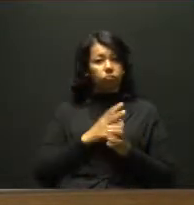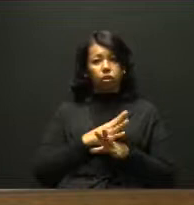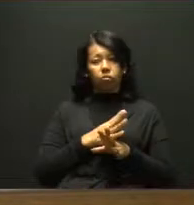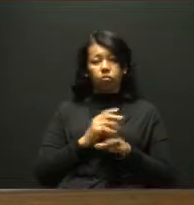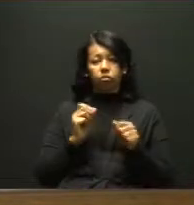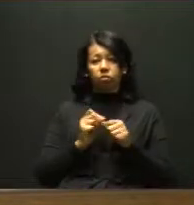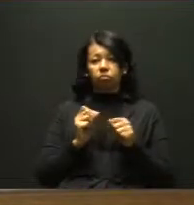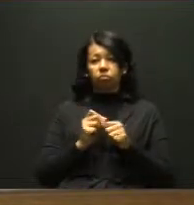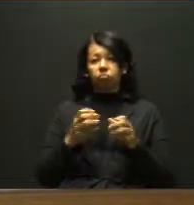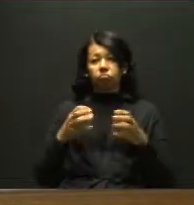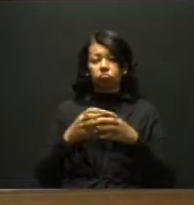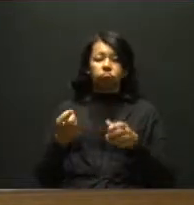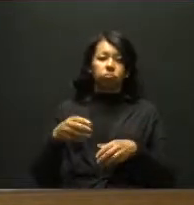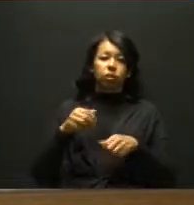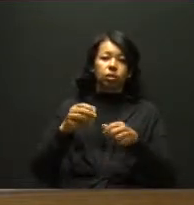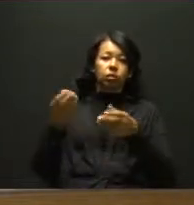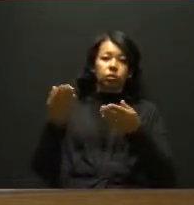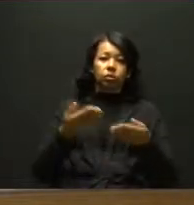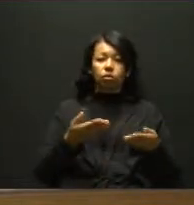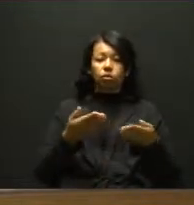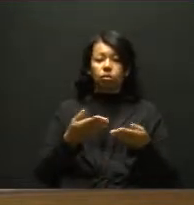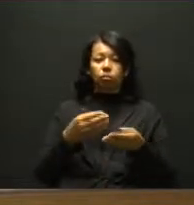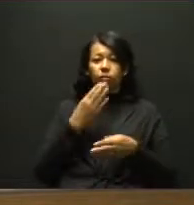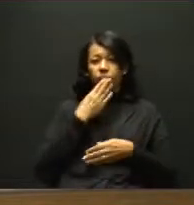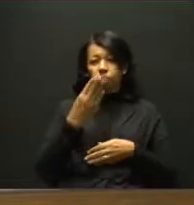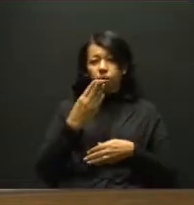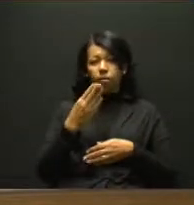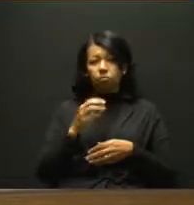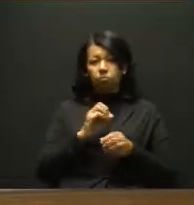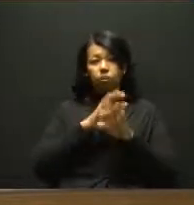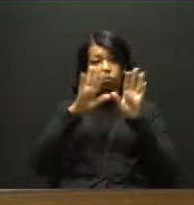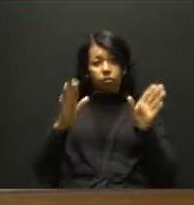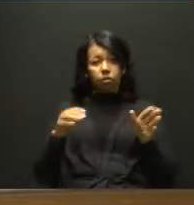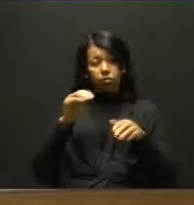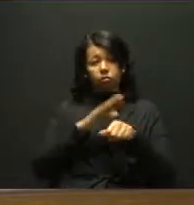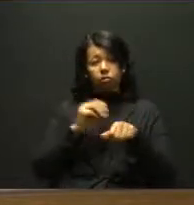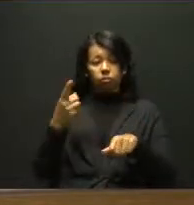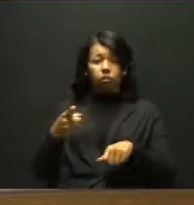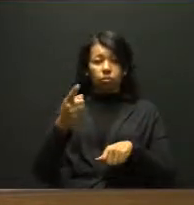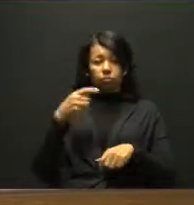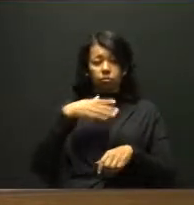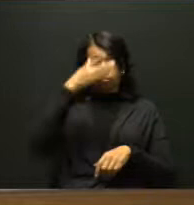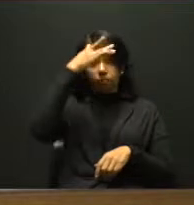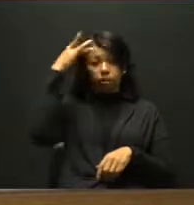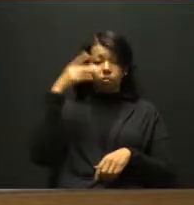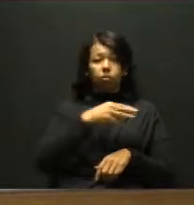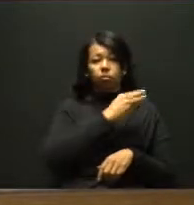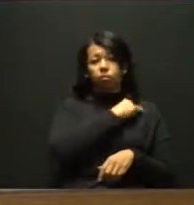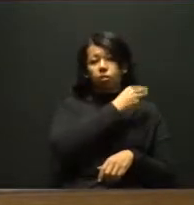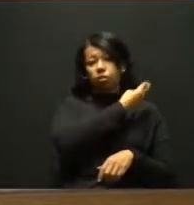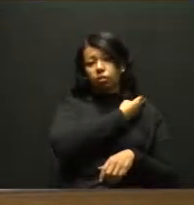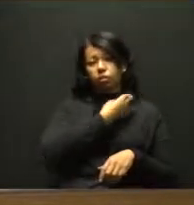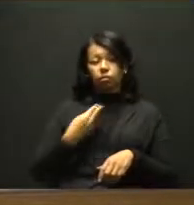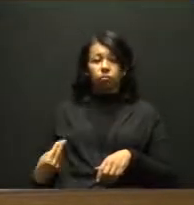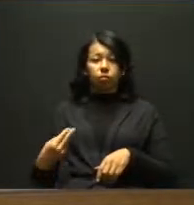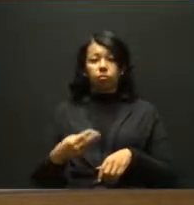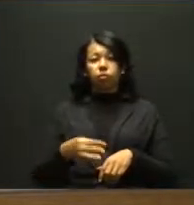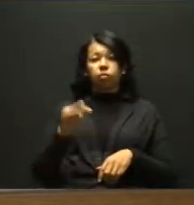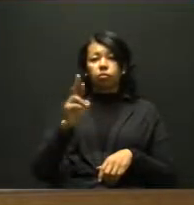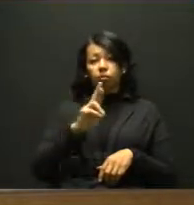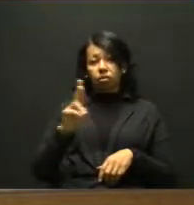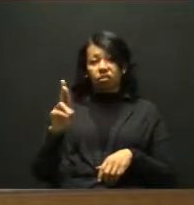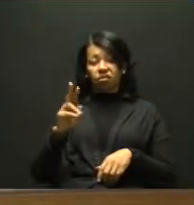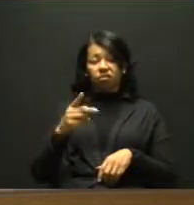o défice o convoca pede esclarecimentos chamado o membro do ministério público para a revista já no caso do tribunal de contas manteve